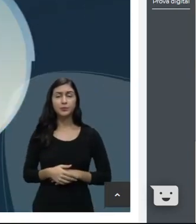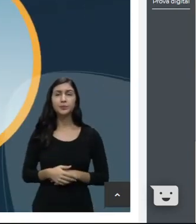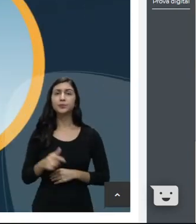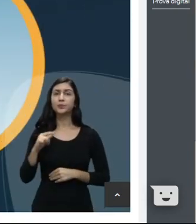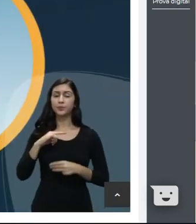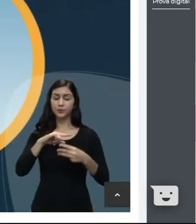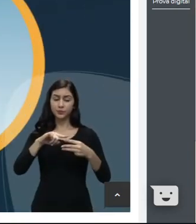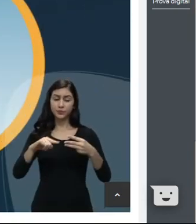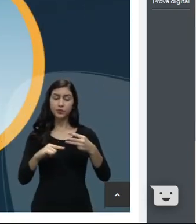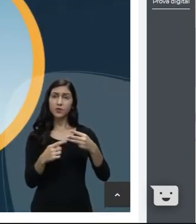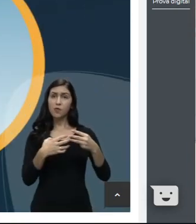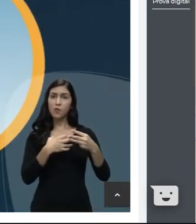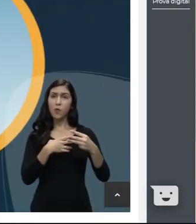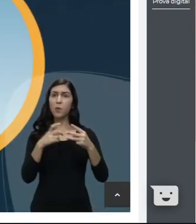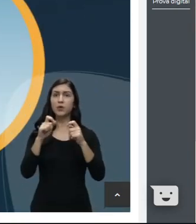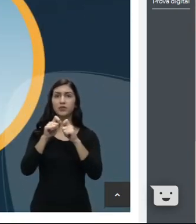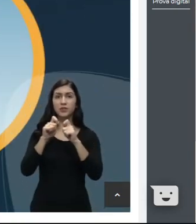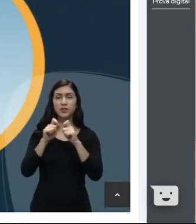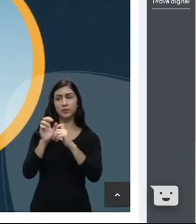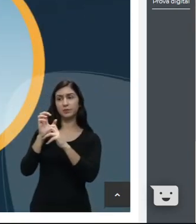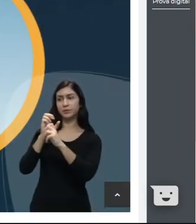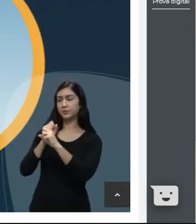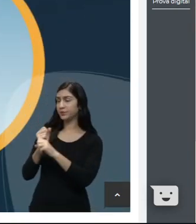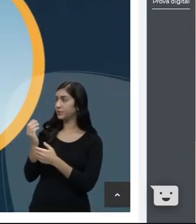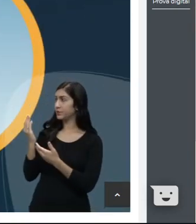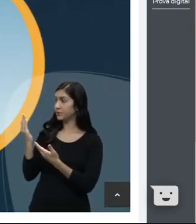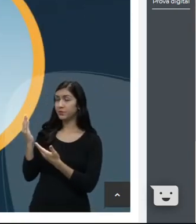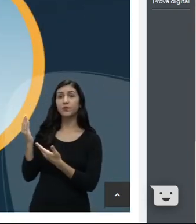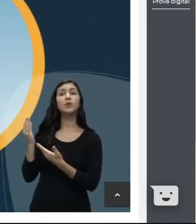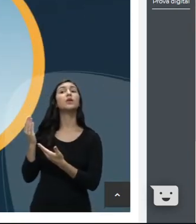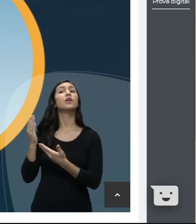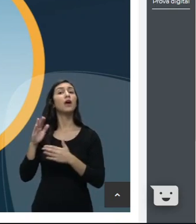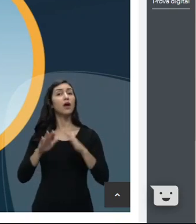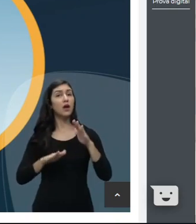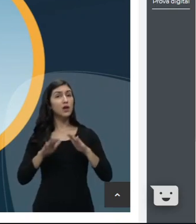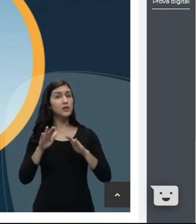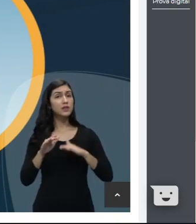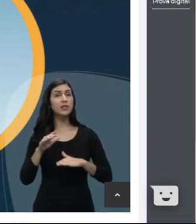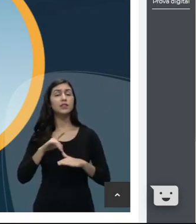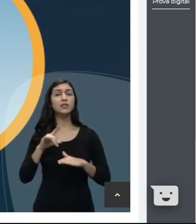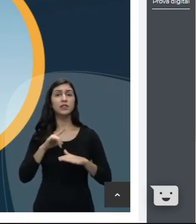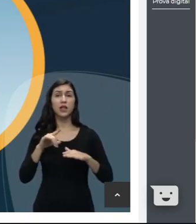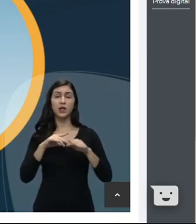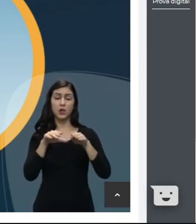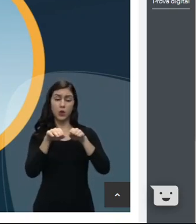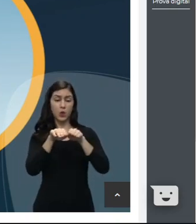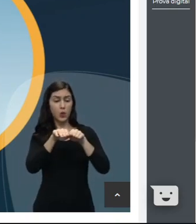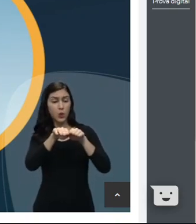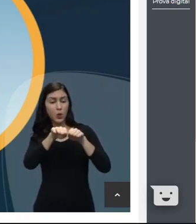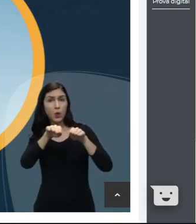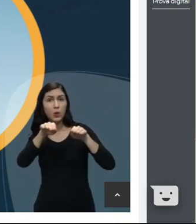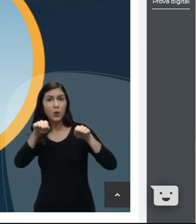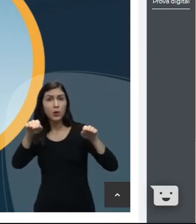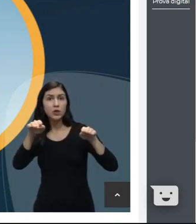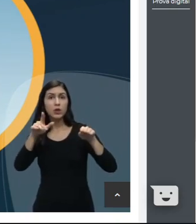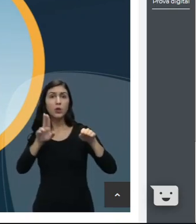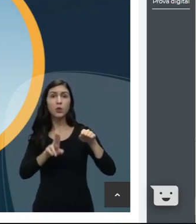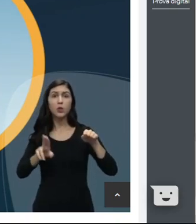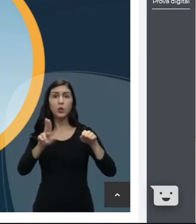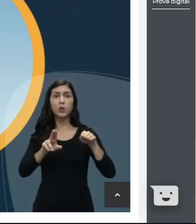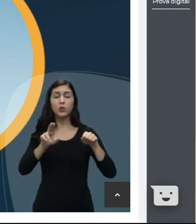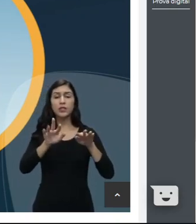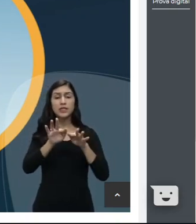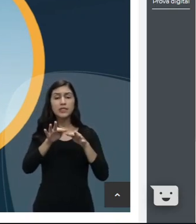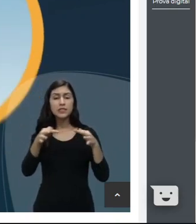Existem 3 maneiras de se fazer esse cálculo. Como na maioria dos casos a viga é horizontal, usamos a flexão